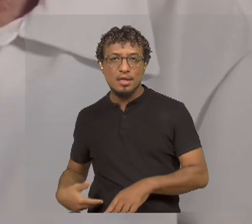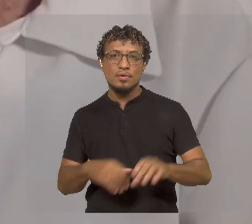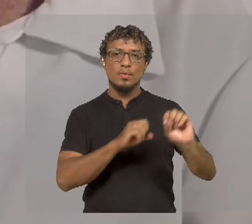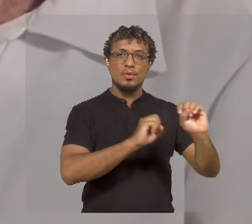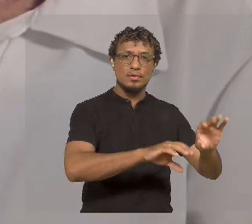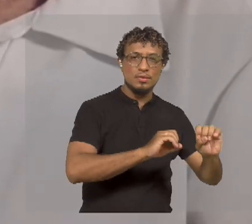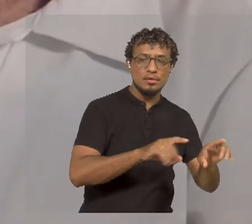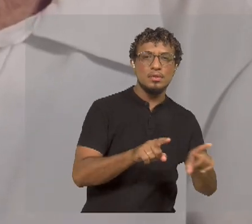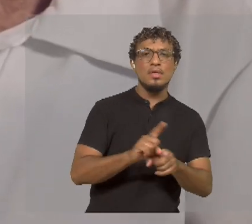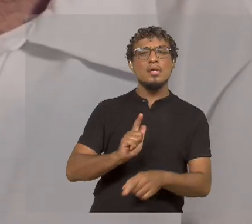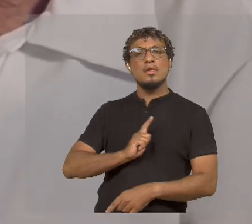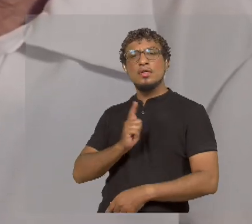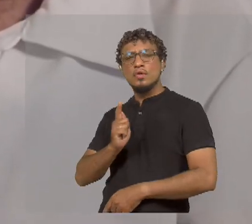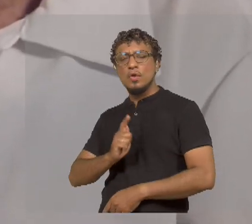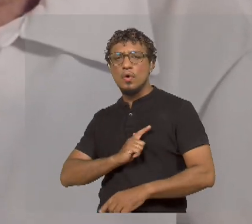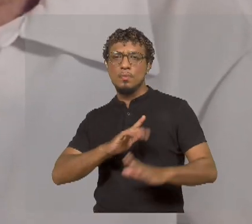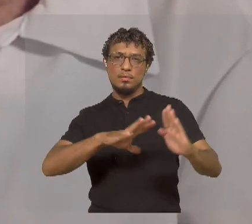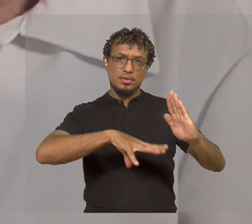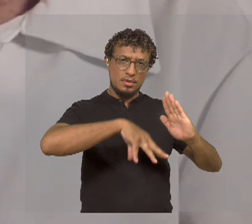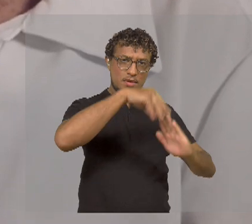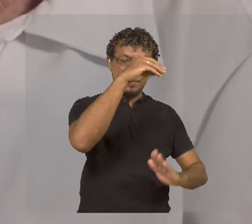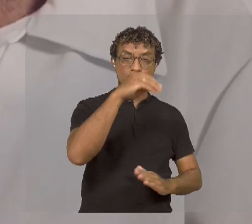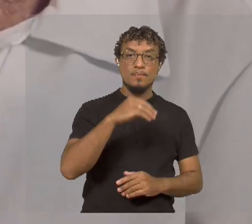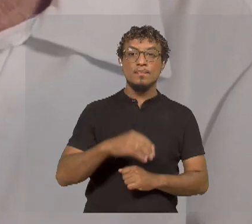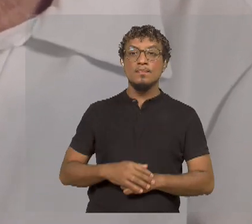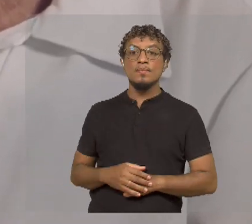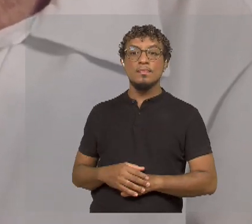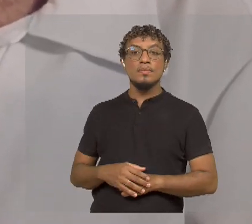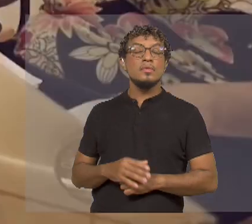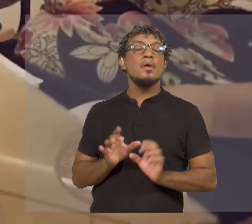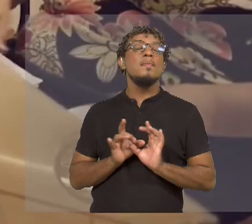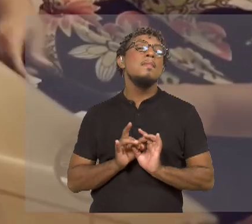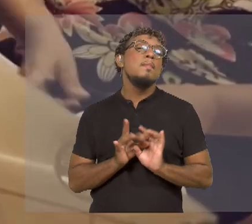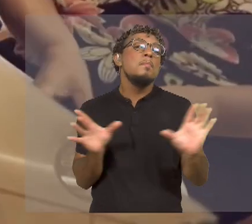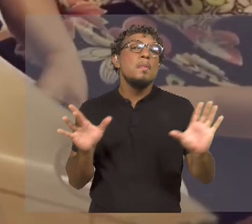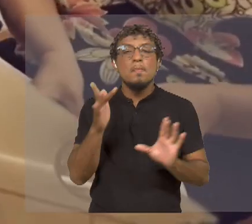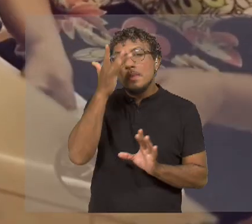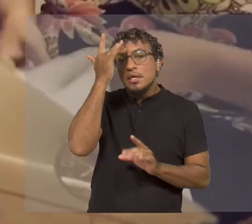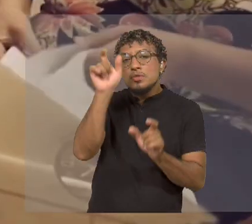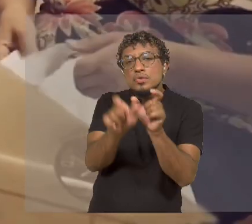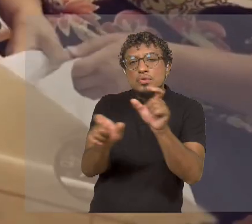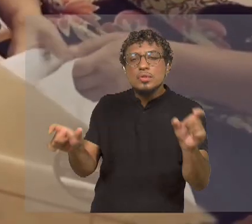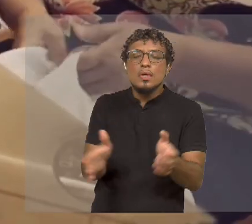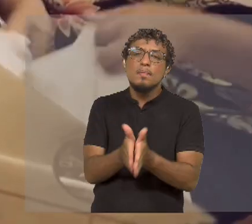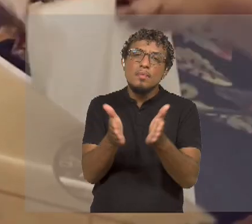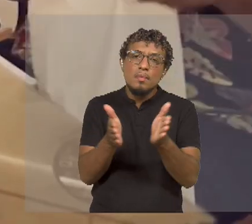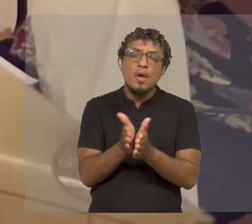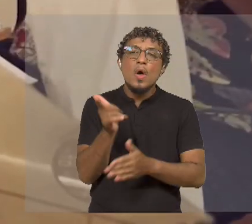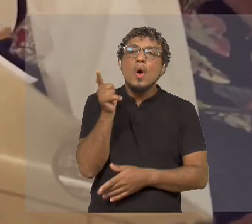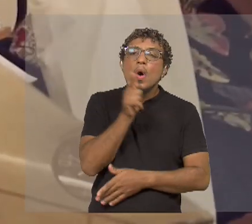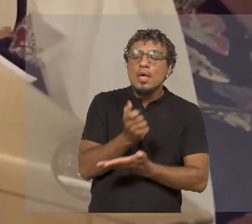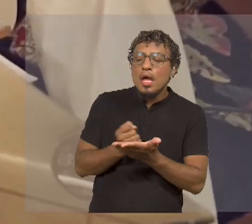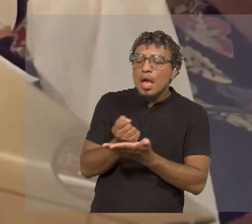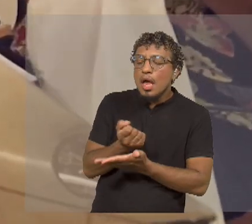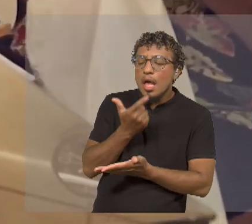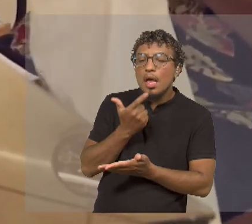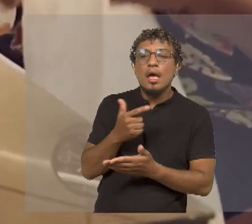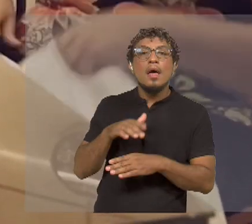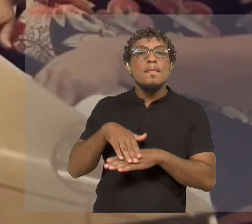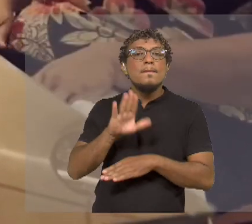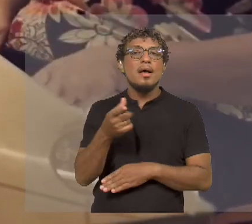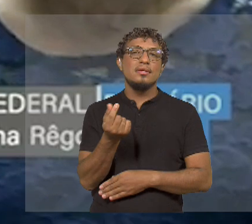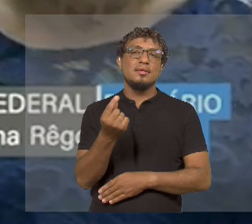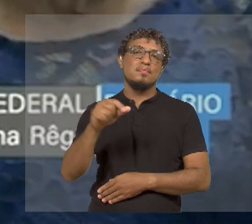ensino, quilombos e terreiros. A iniciativa permite que pessoas carentes consigam alguns medicamentos de forma